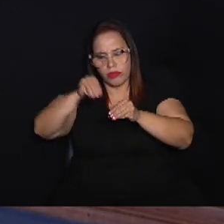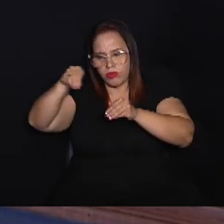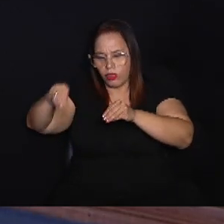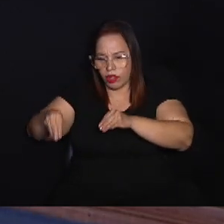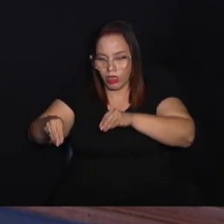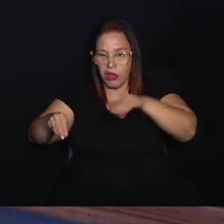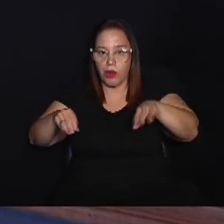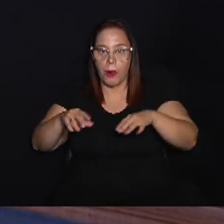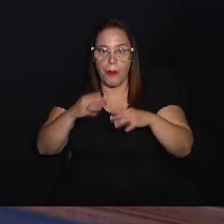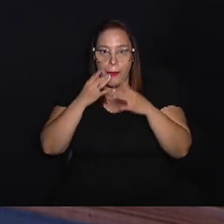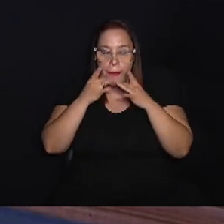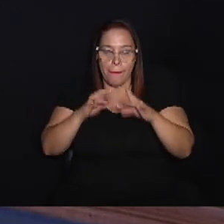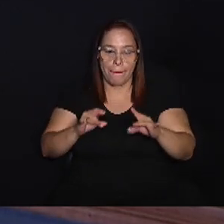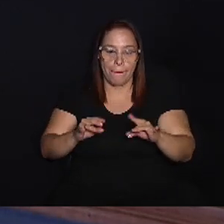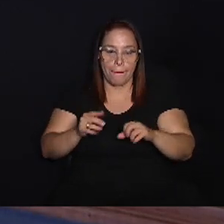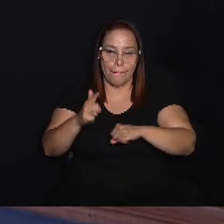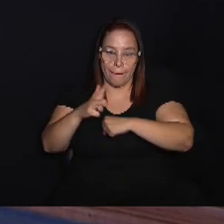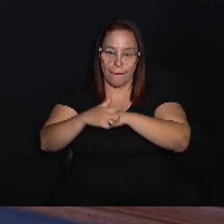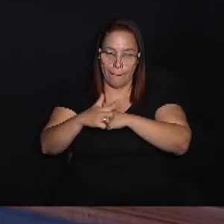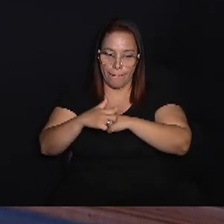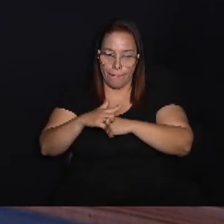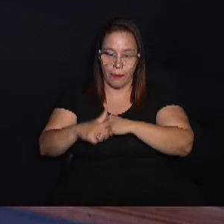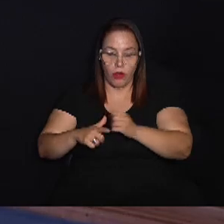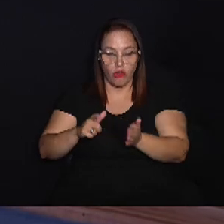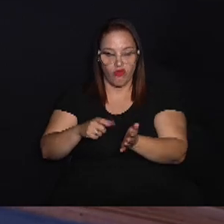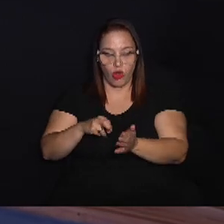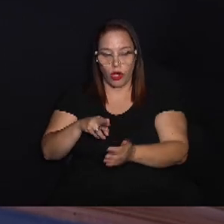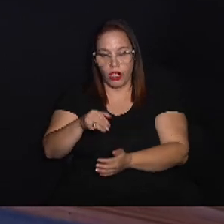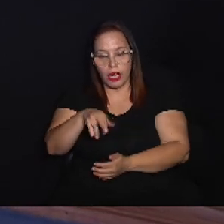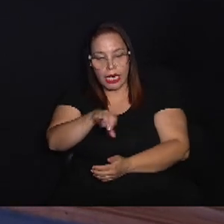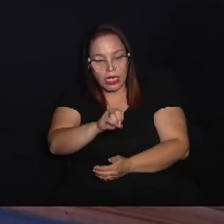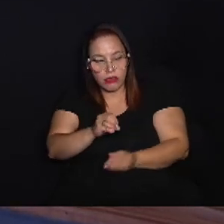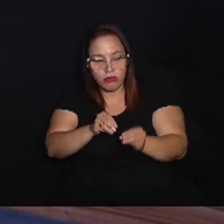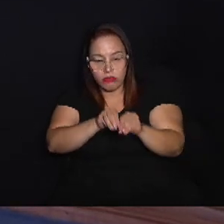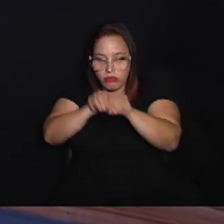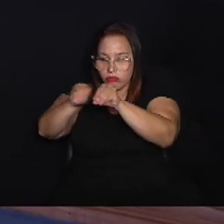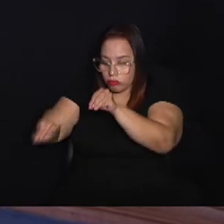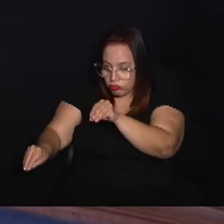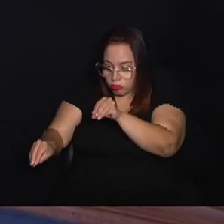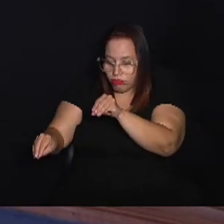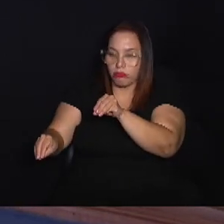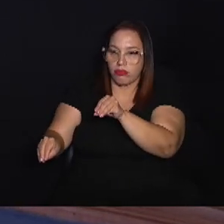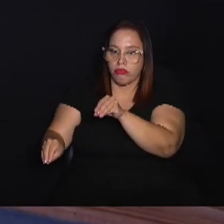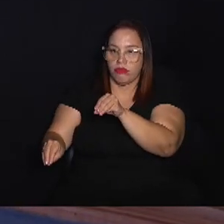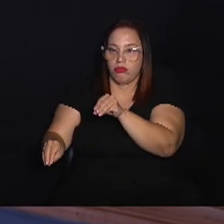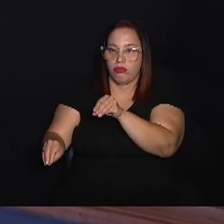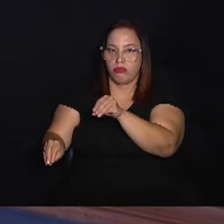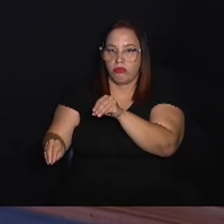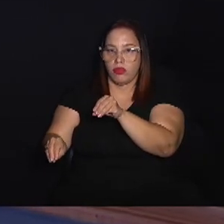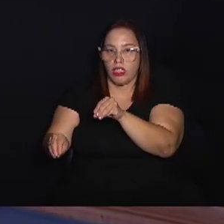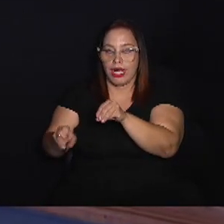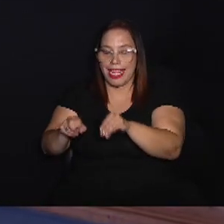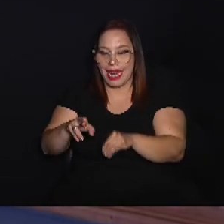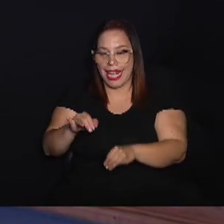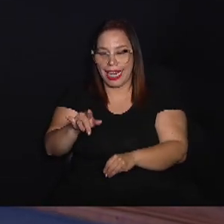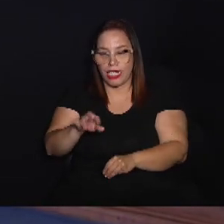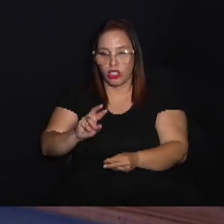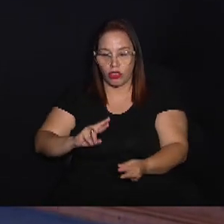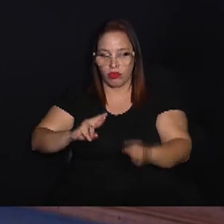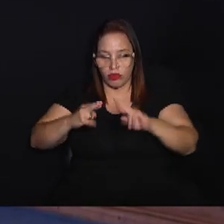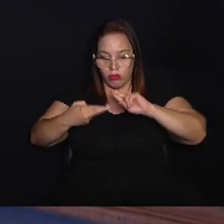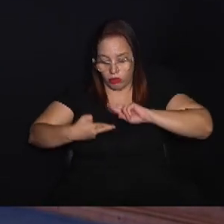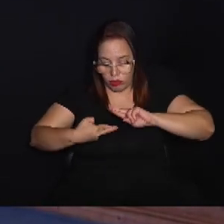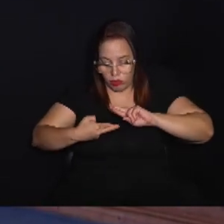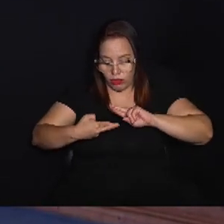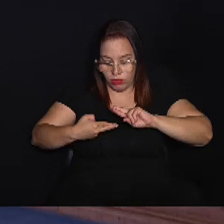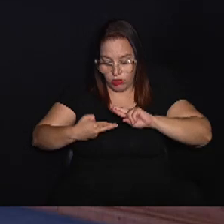separar plástico do papel, dos orgânicos e destinar para a coleta seletiva do seu